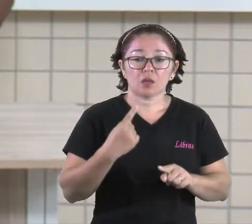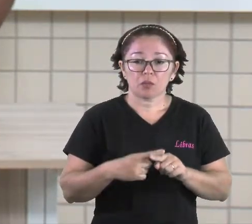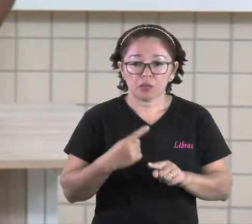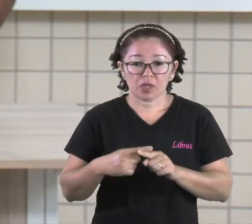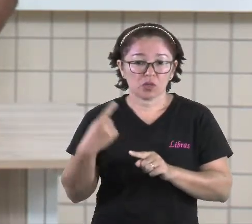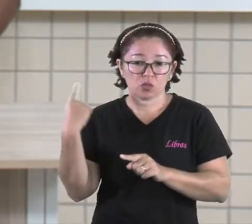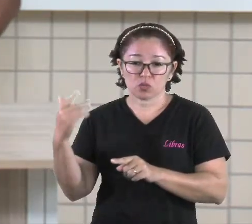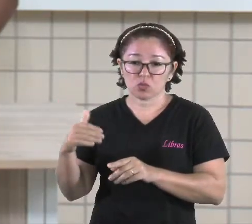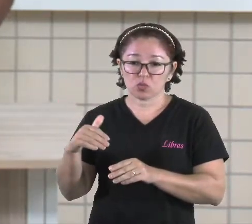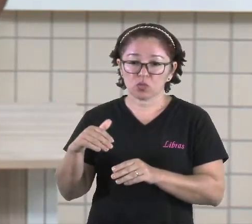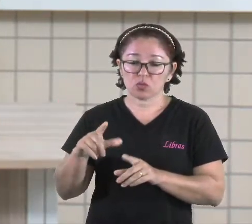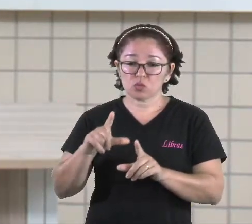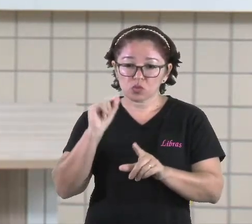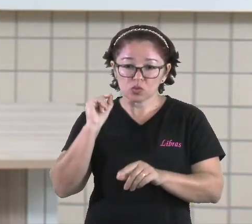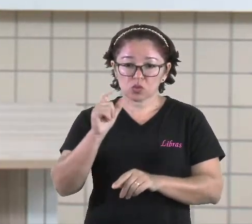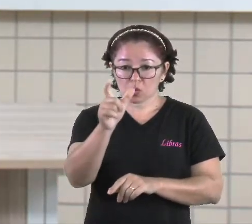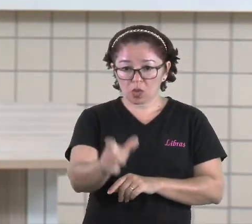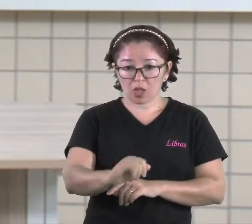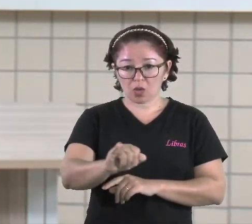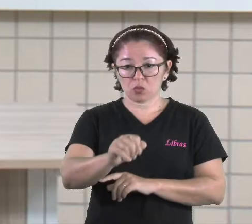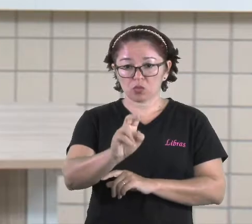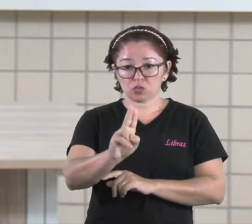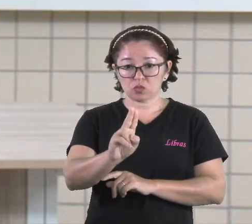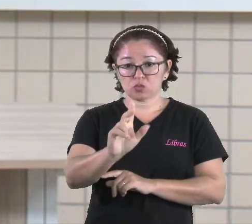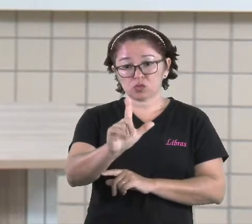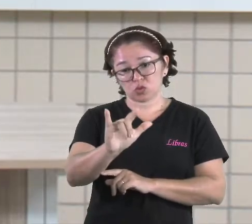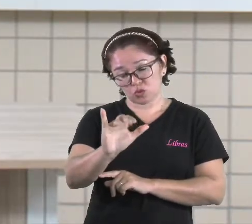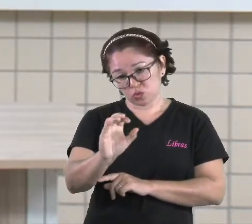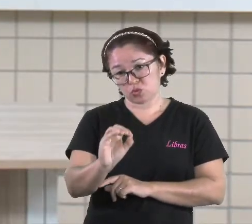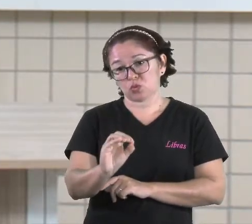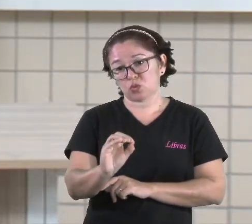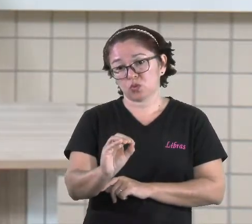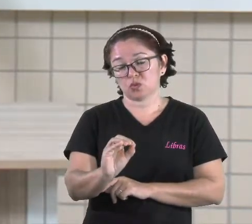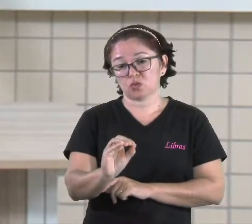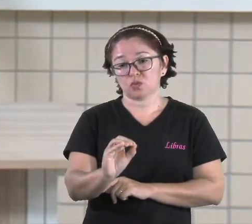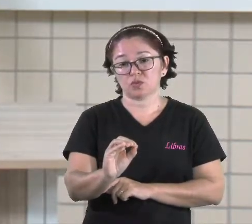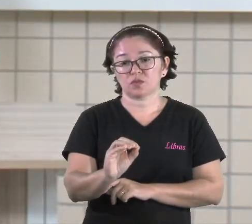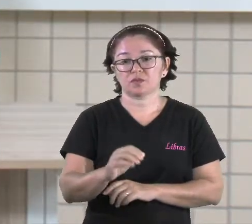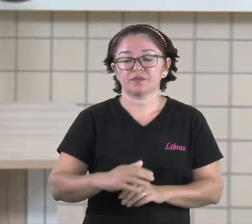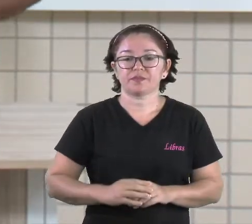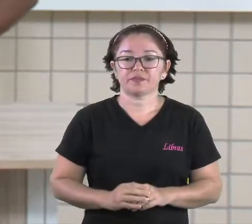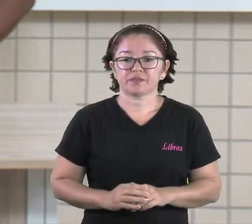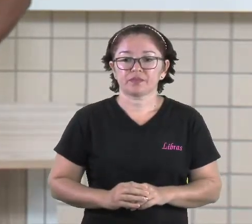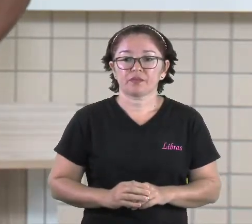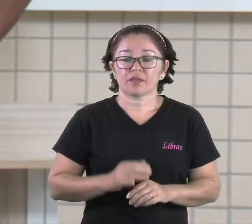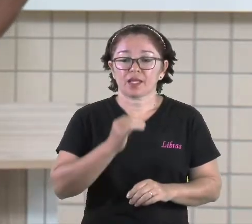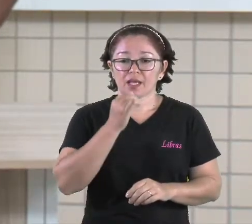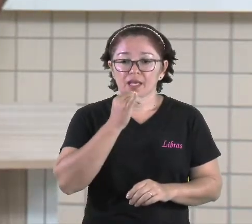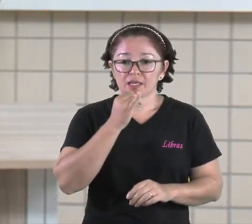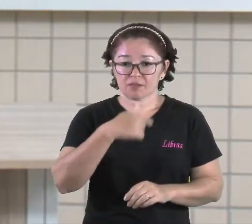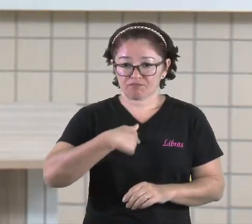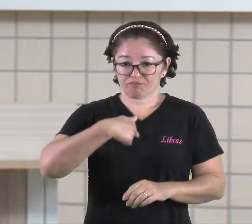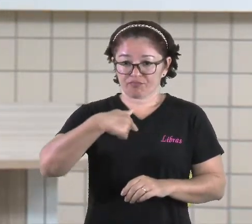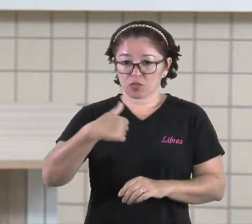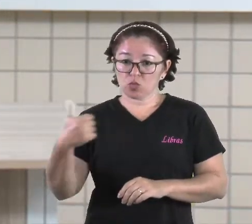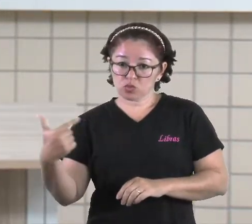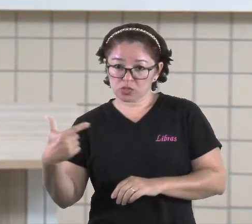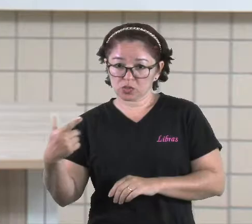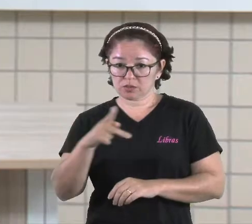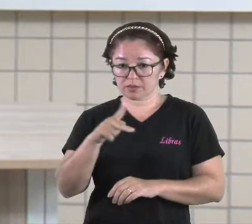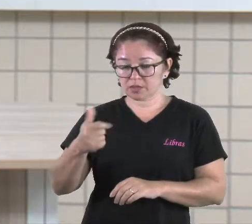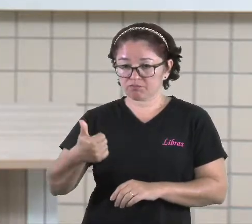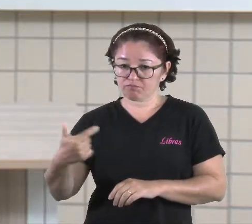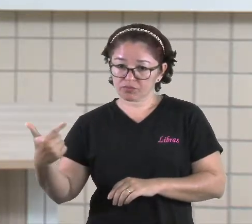eleito, e sobre o assassinato de João Pessoa, que era o vice de Getúlio Vargas. Acabou que um golpe